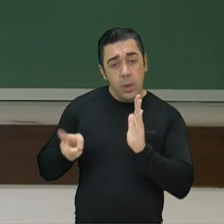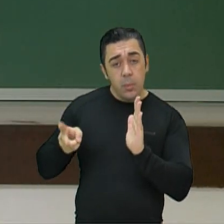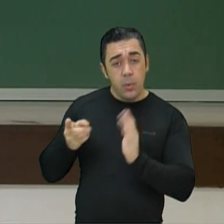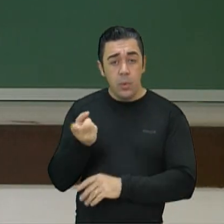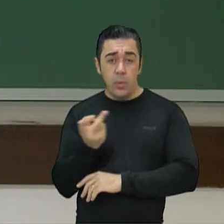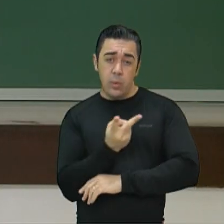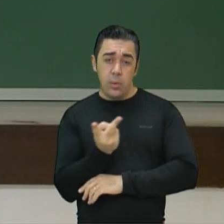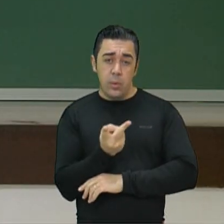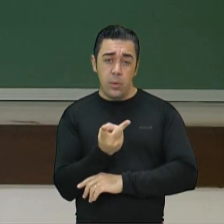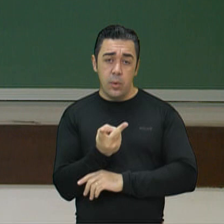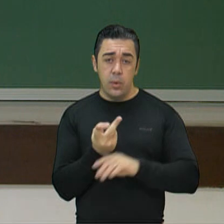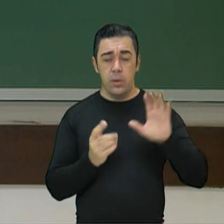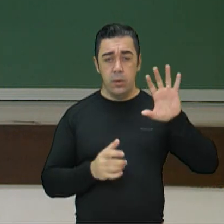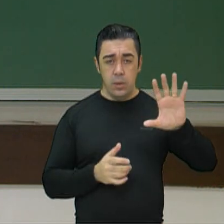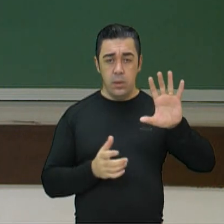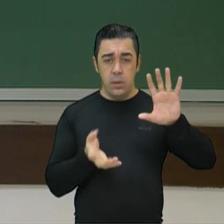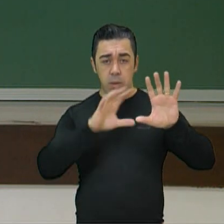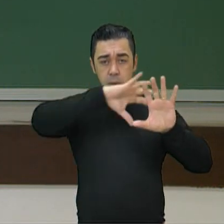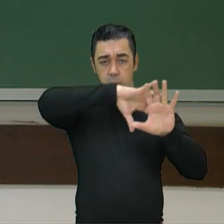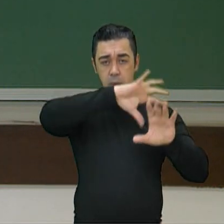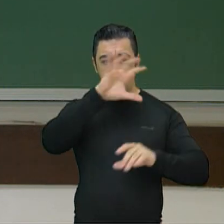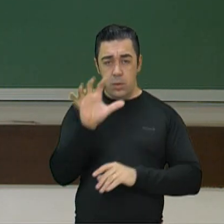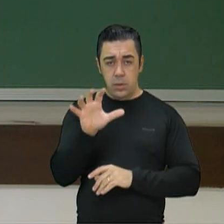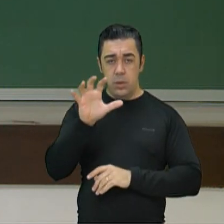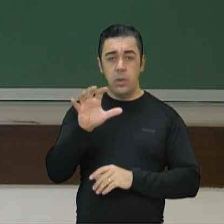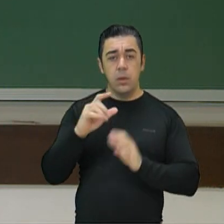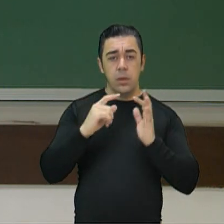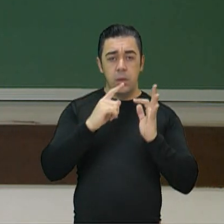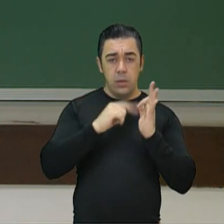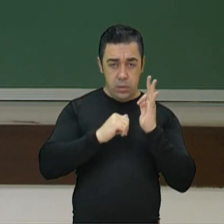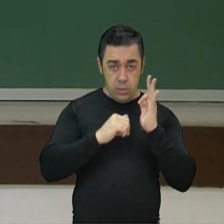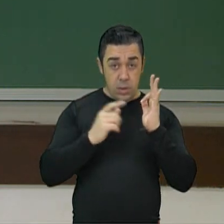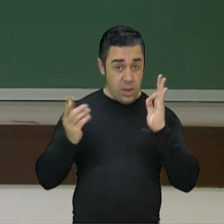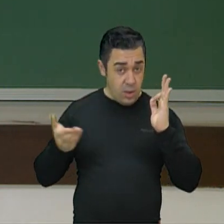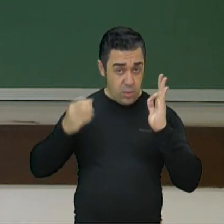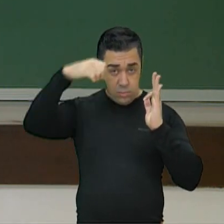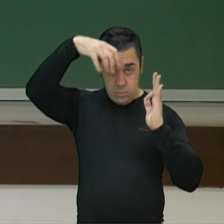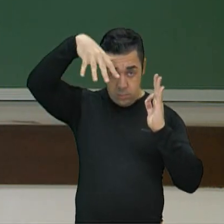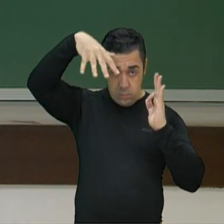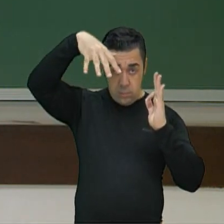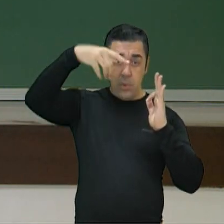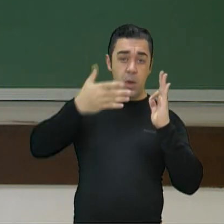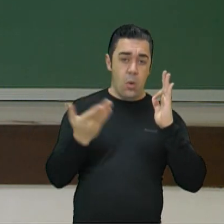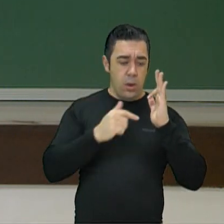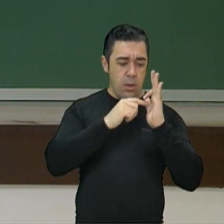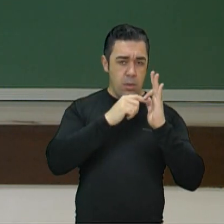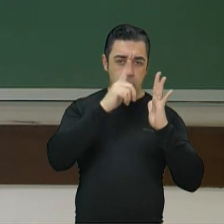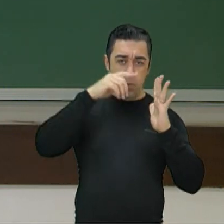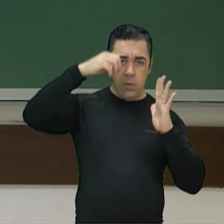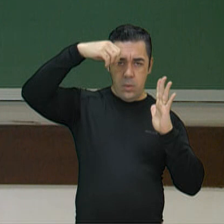Só que aqui está invertido, né? Nós temos aqui a chave aberta e aqui a chave fechada. Aqui está o gerador,